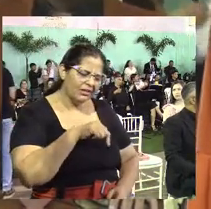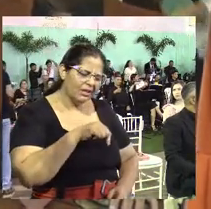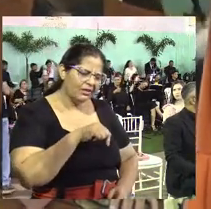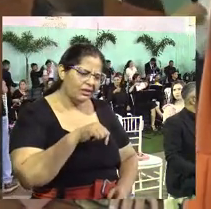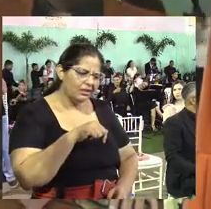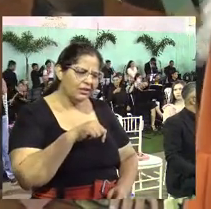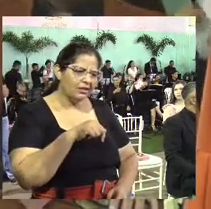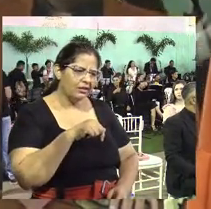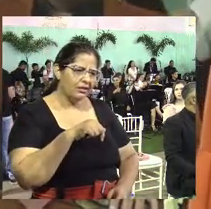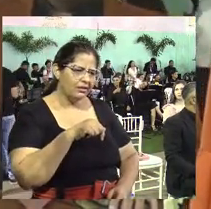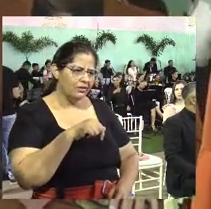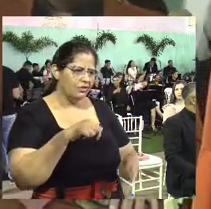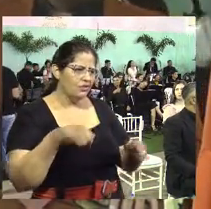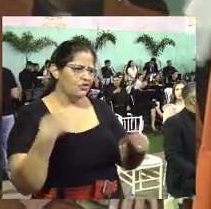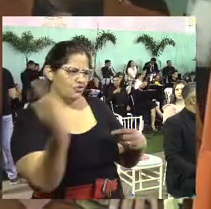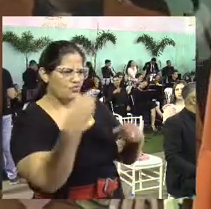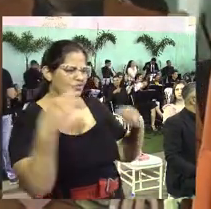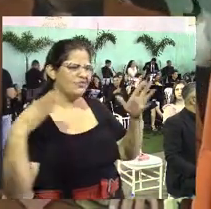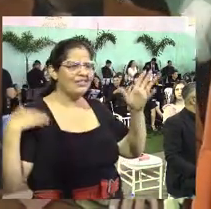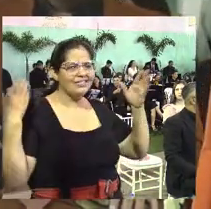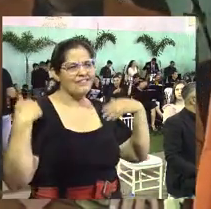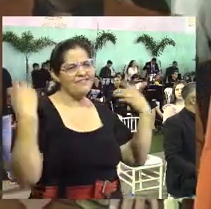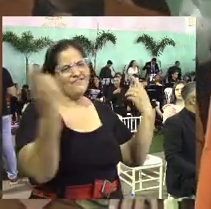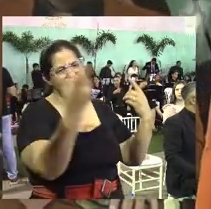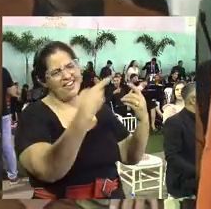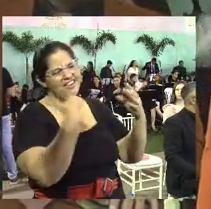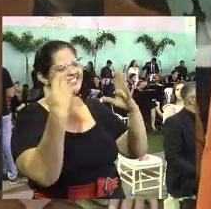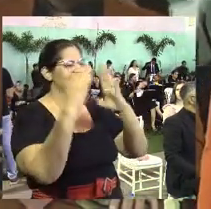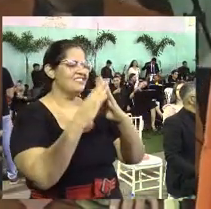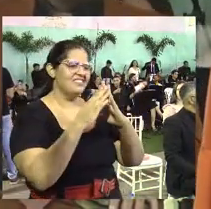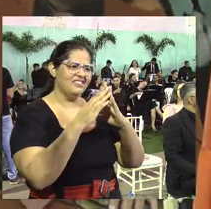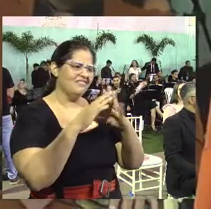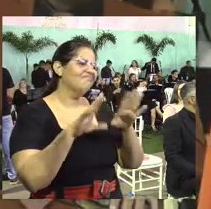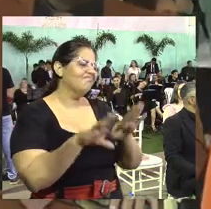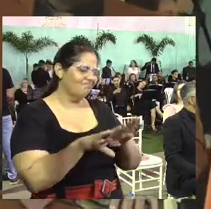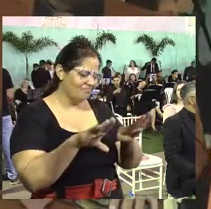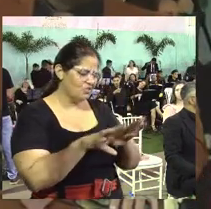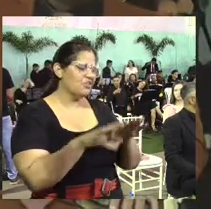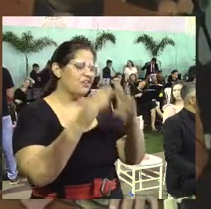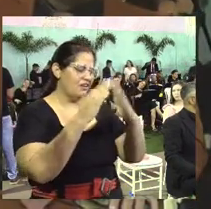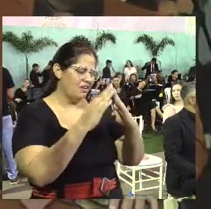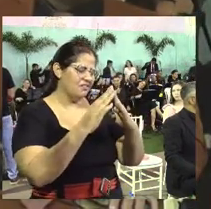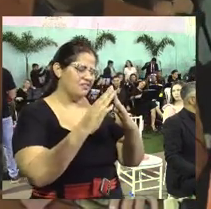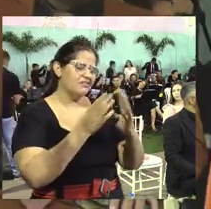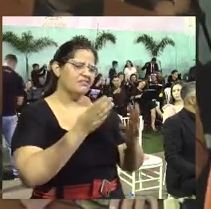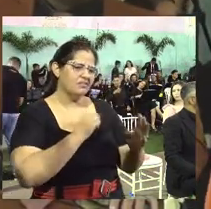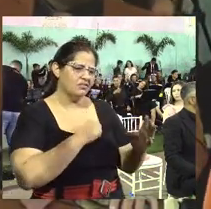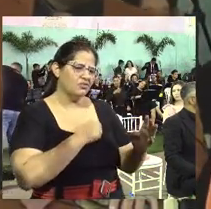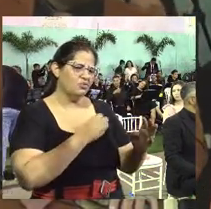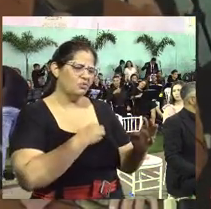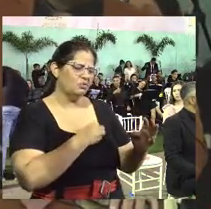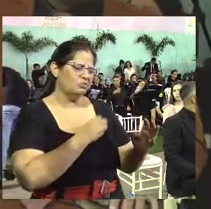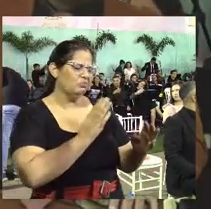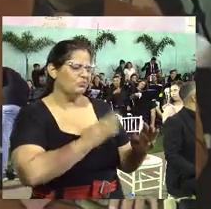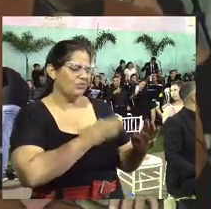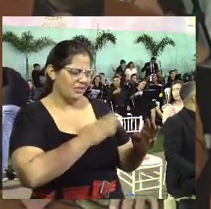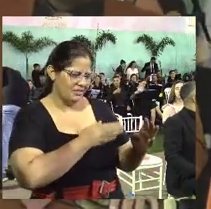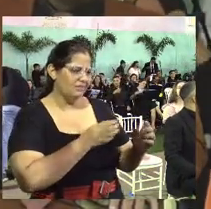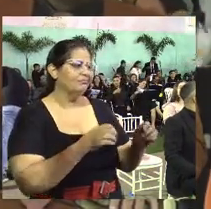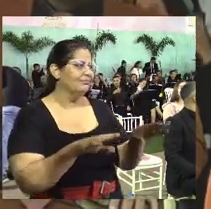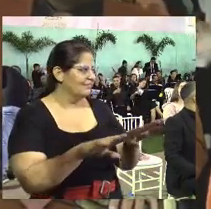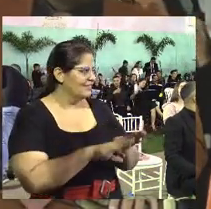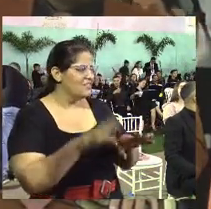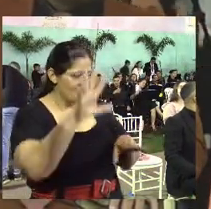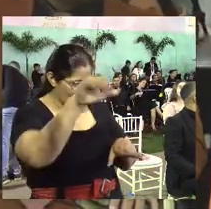como todas as que já cantaram aqui que são de casa também cantam bem mas Deus tocou no meu coração quanto a ela